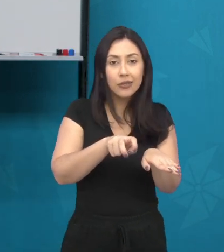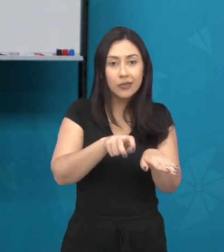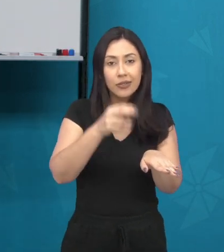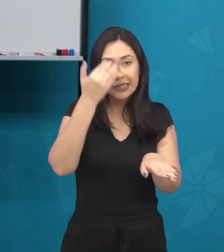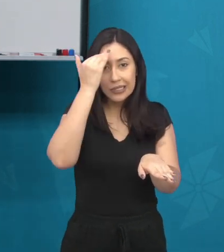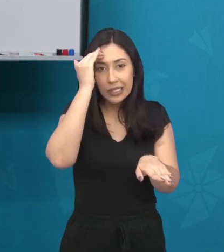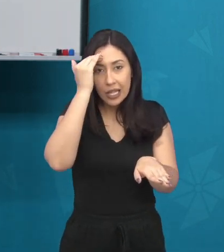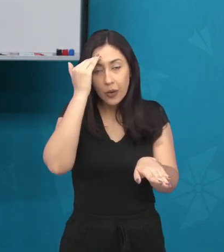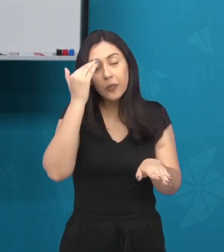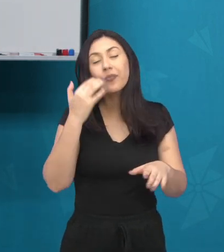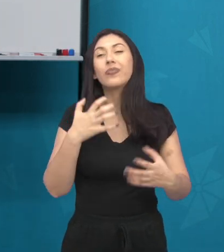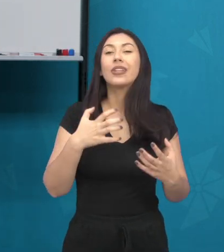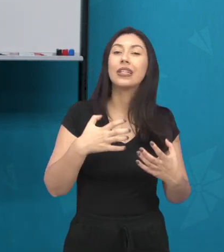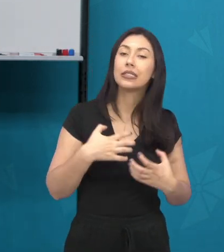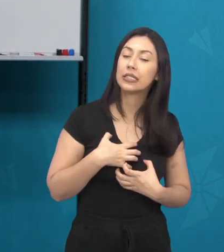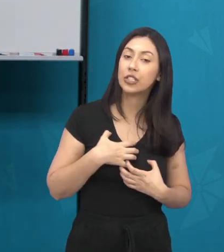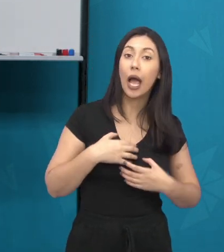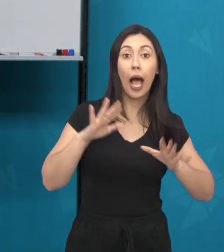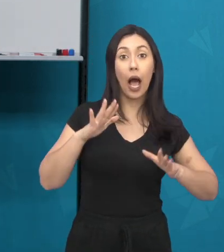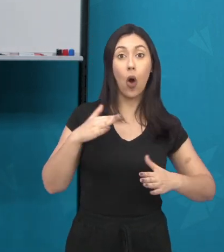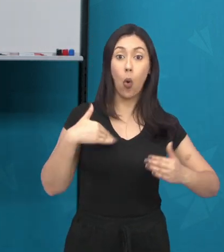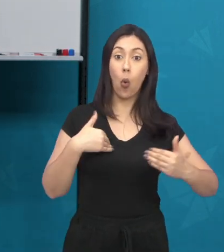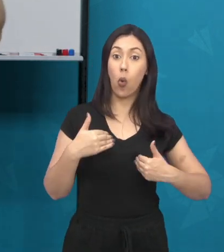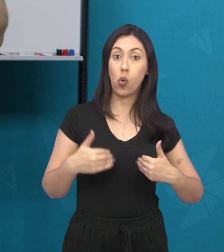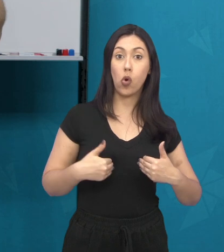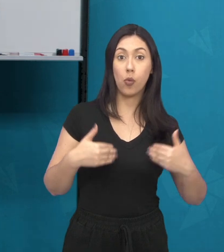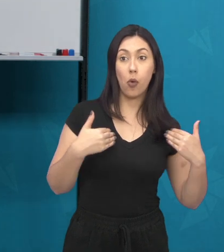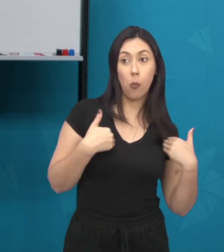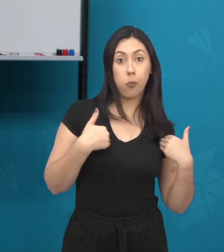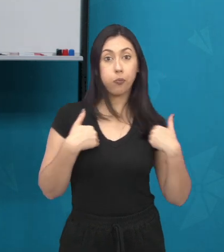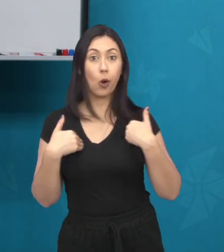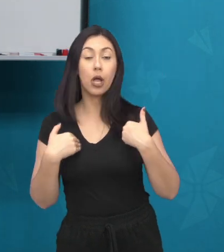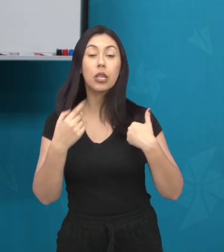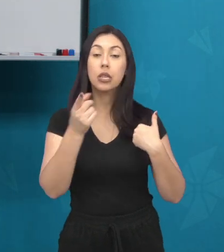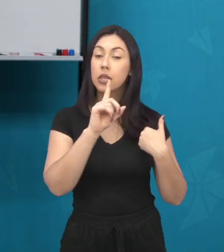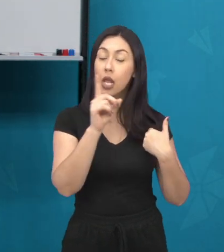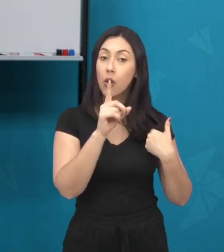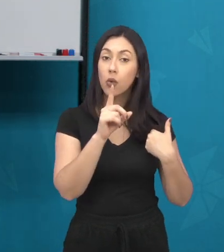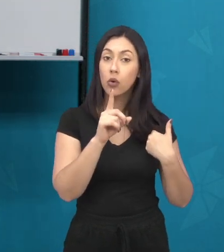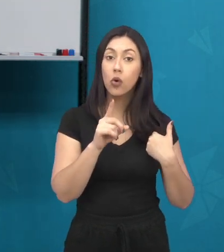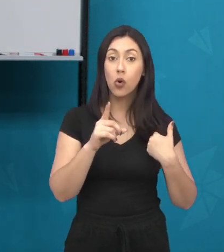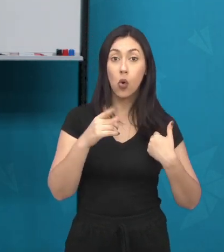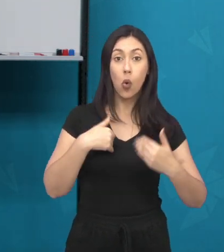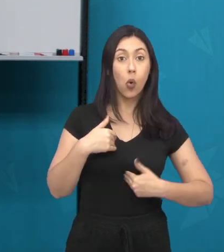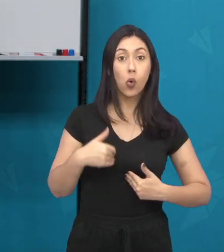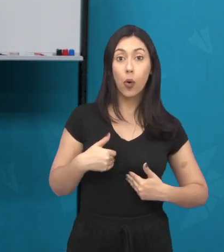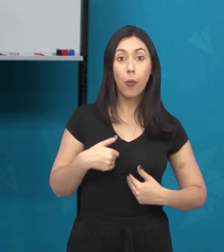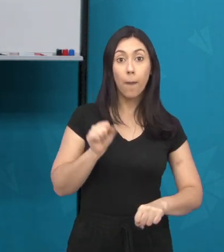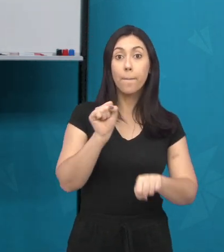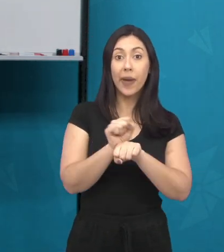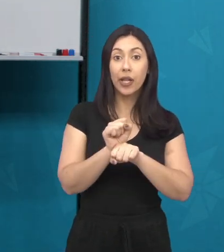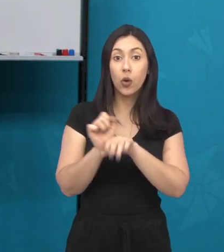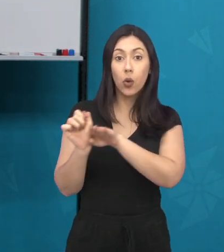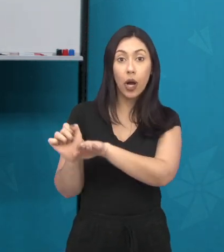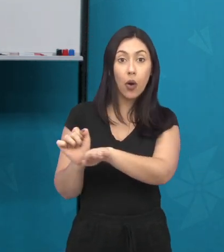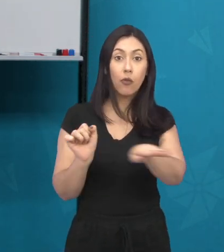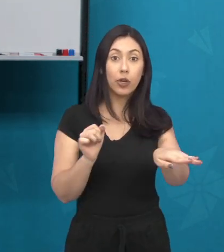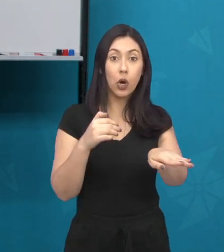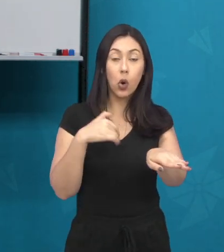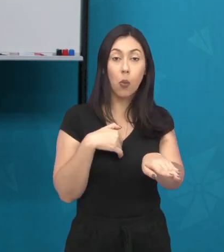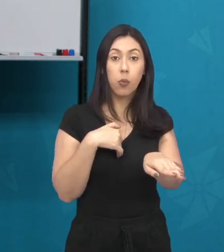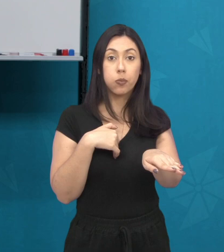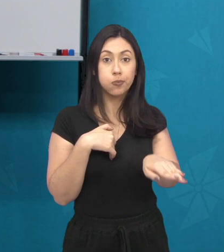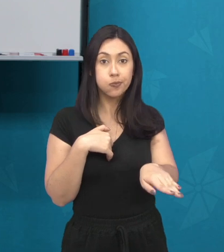lado então você sente não é o seu corpo que vai pro lado é o carro que está virando beleza próximo exemplo